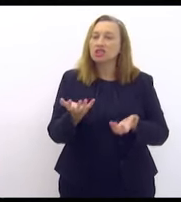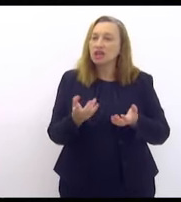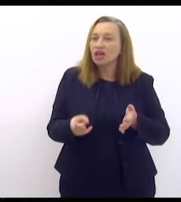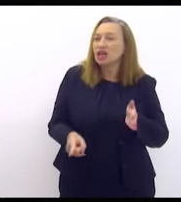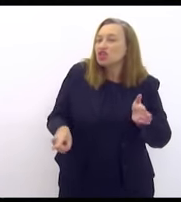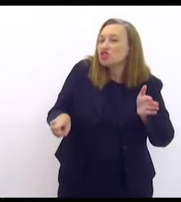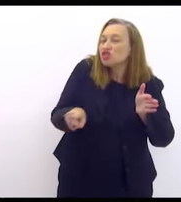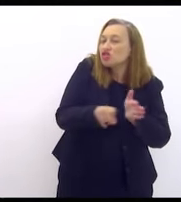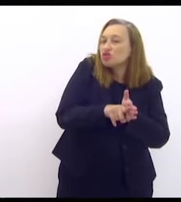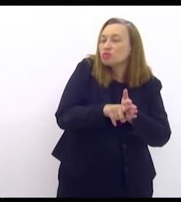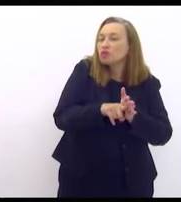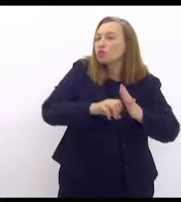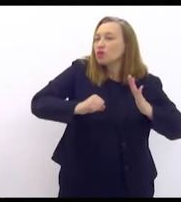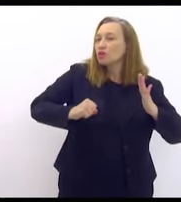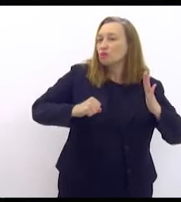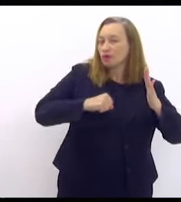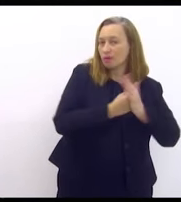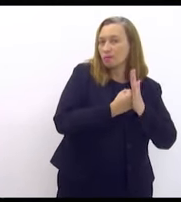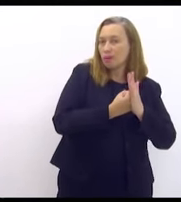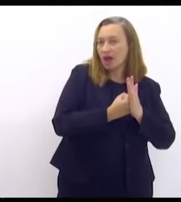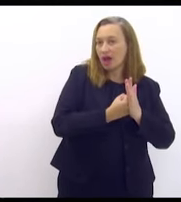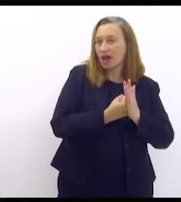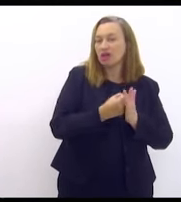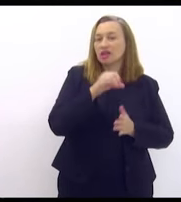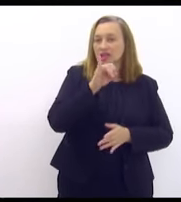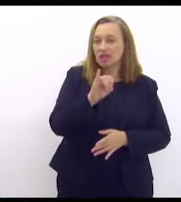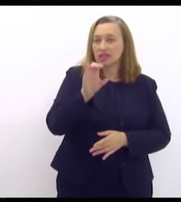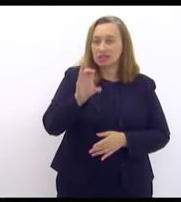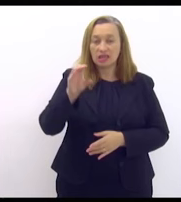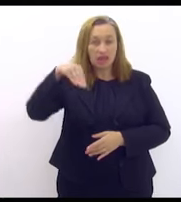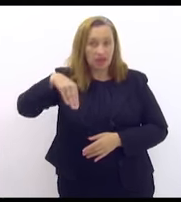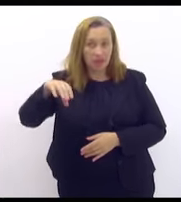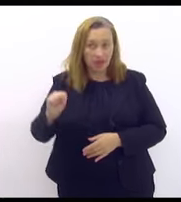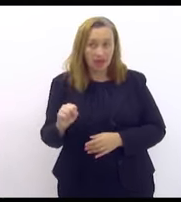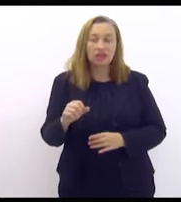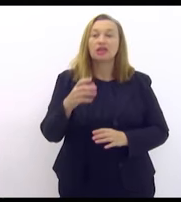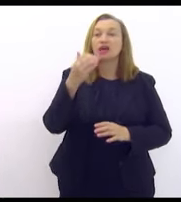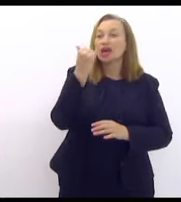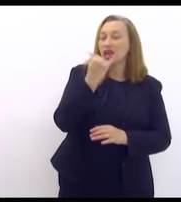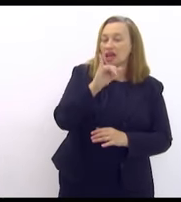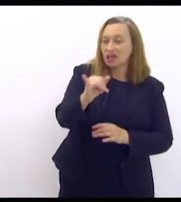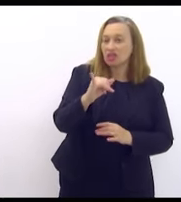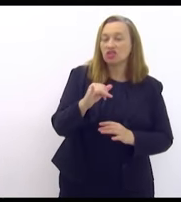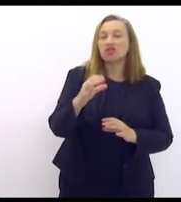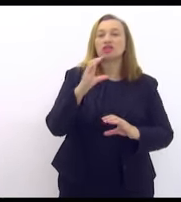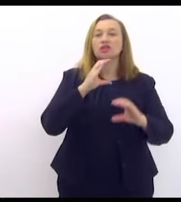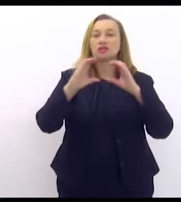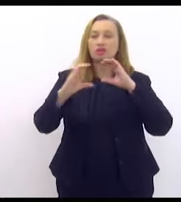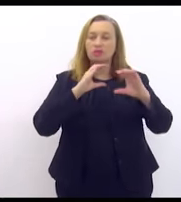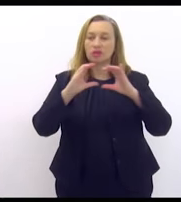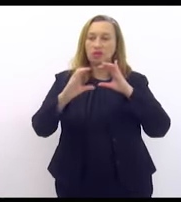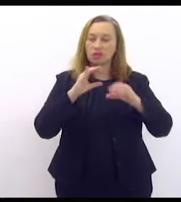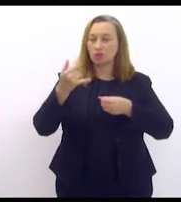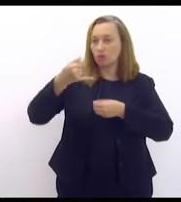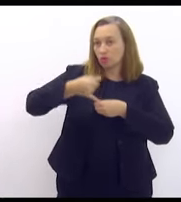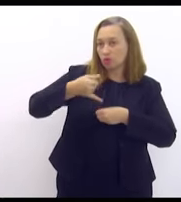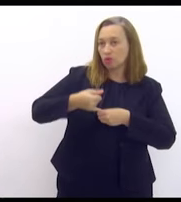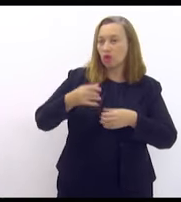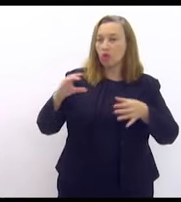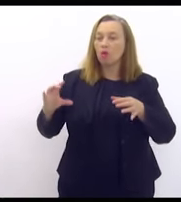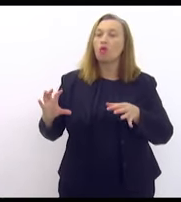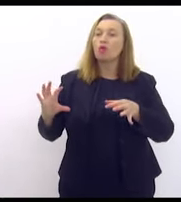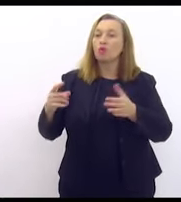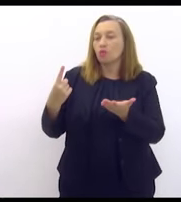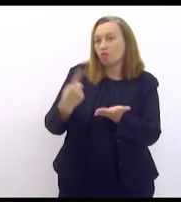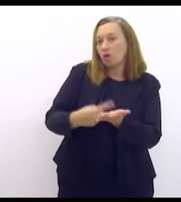os impactos da redução do ICMS em energia, telecomunicação e combustível, há um acordo entre a União